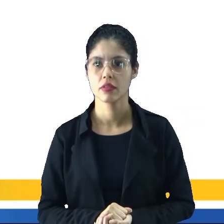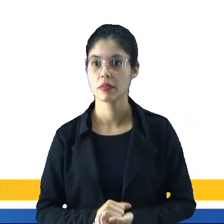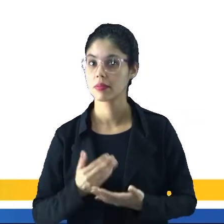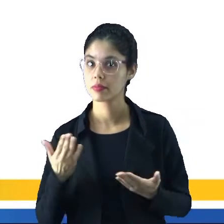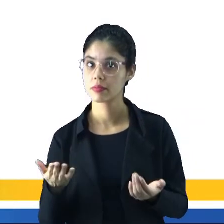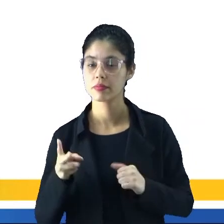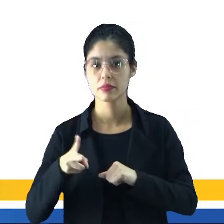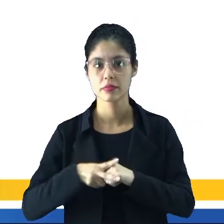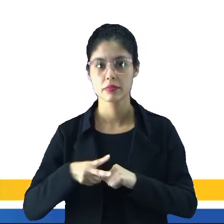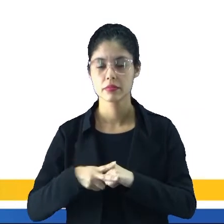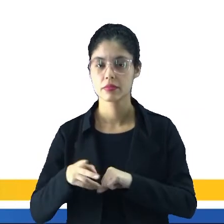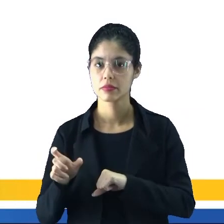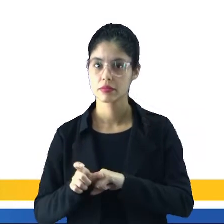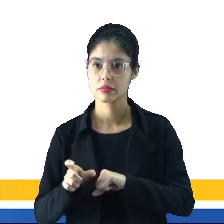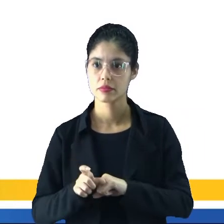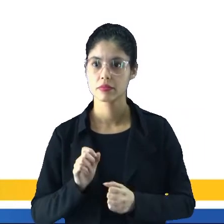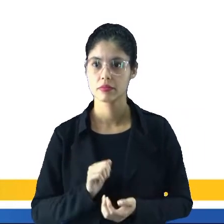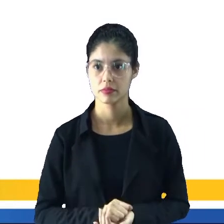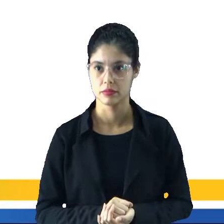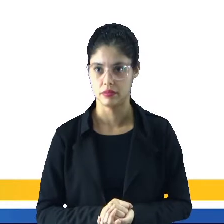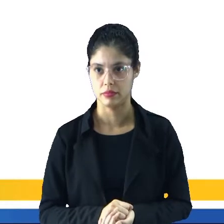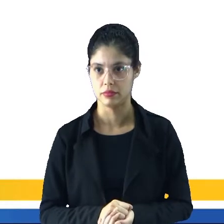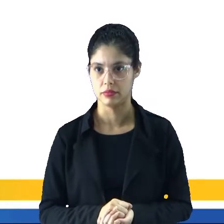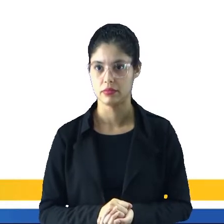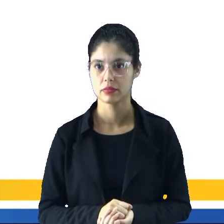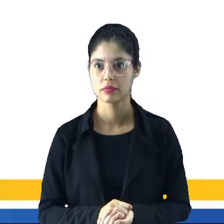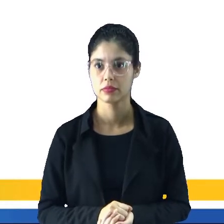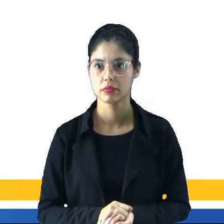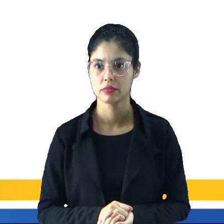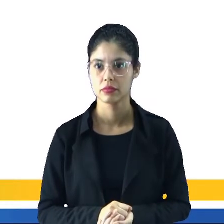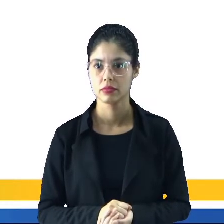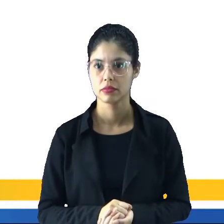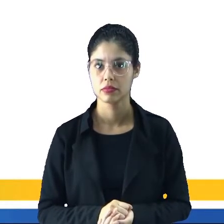E aí, verbo ou substantivo?